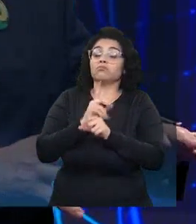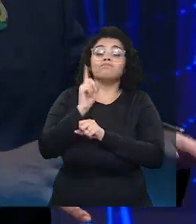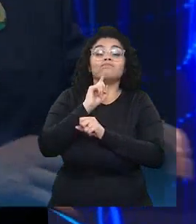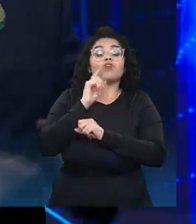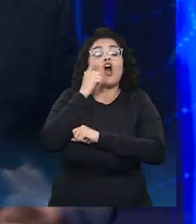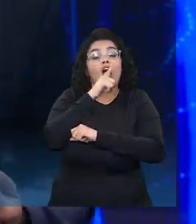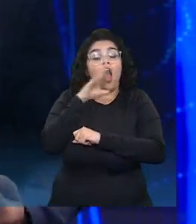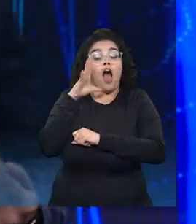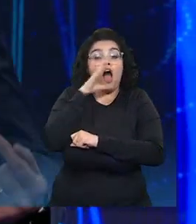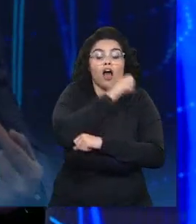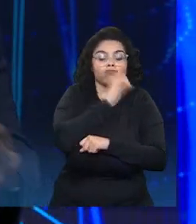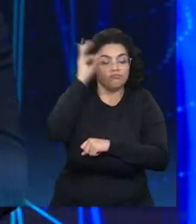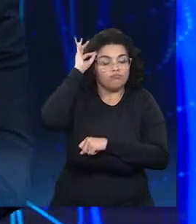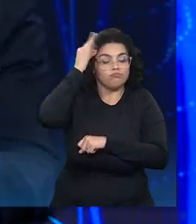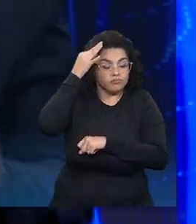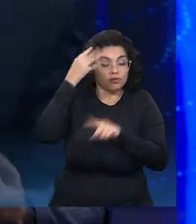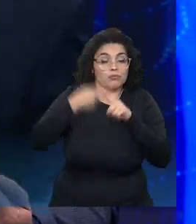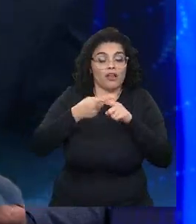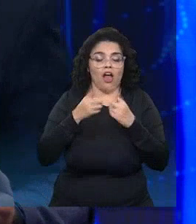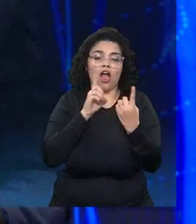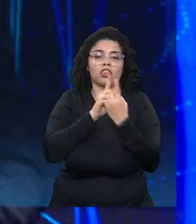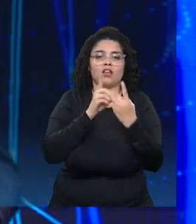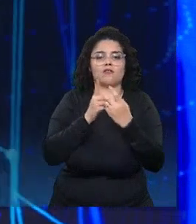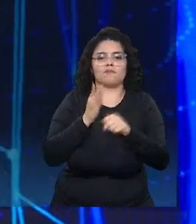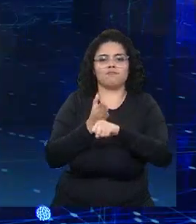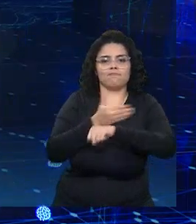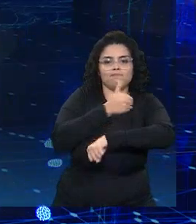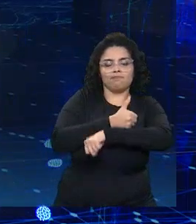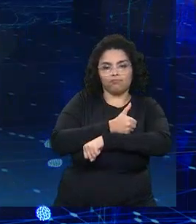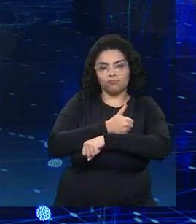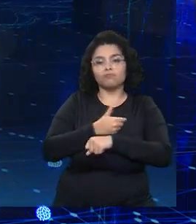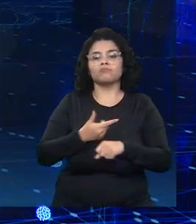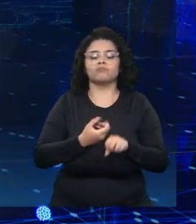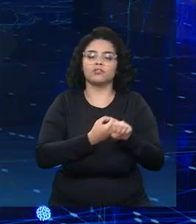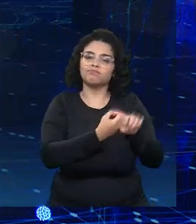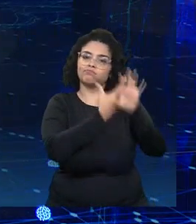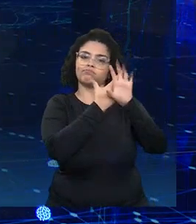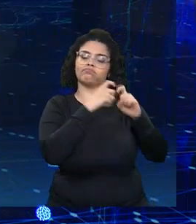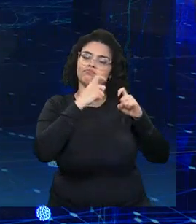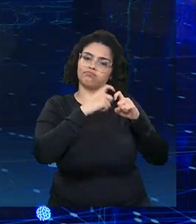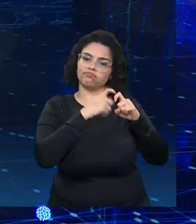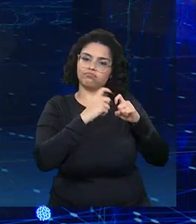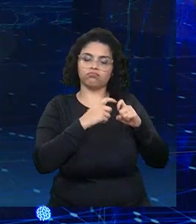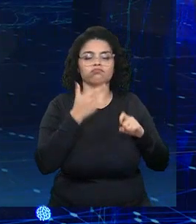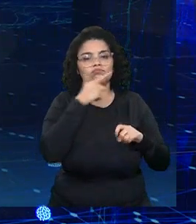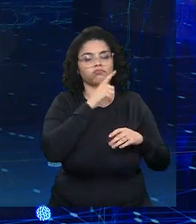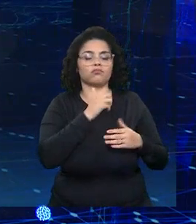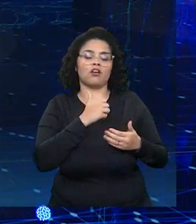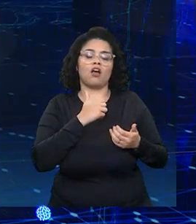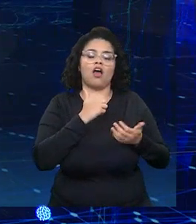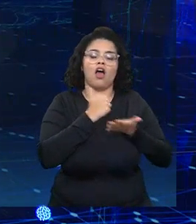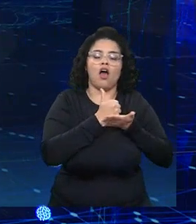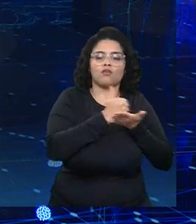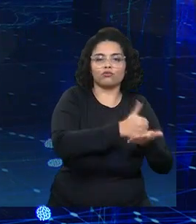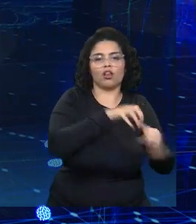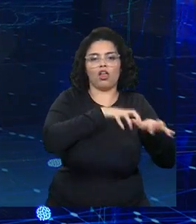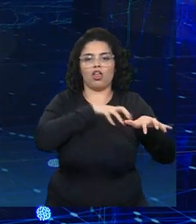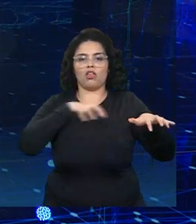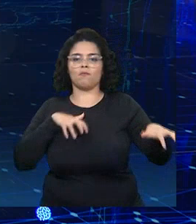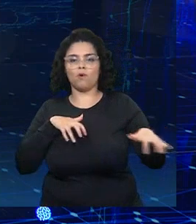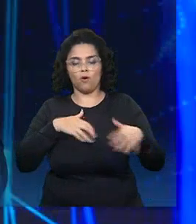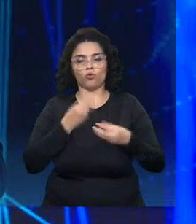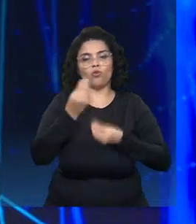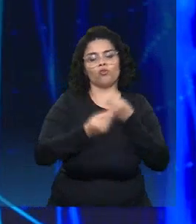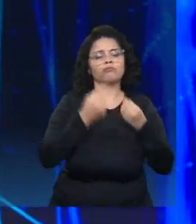com antecedência o médico de família vai ser assistido por telemedicina e vai ser assistido remotamente nós vamos verificar